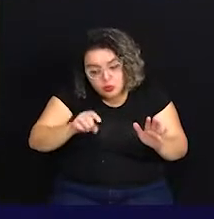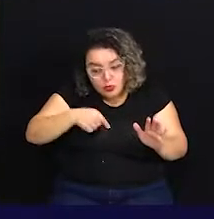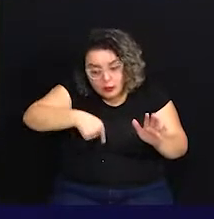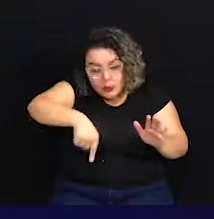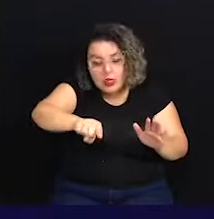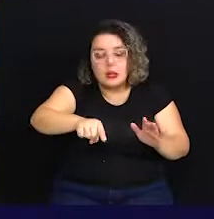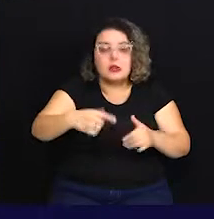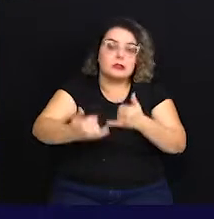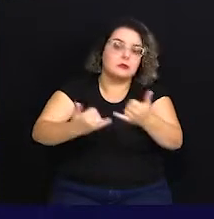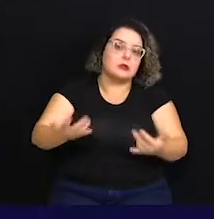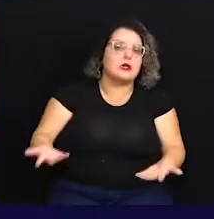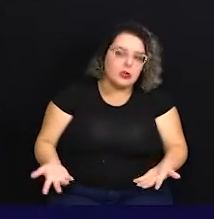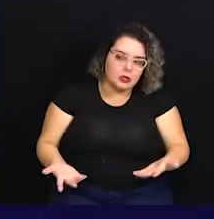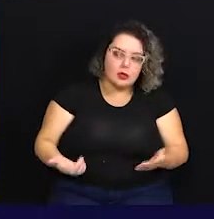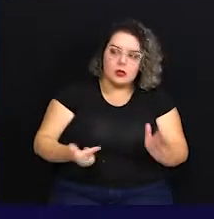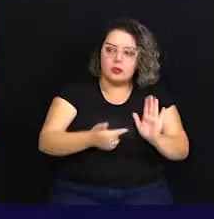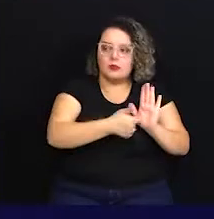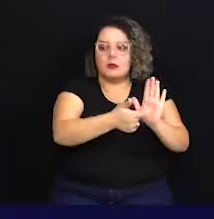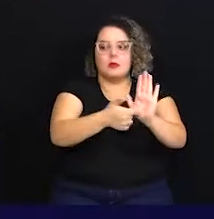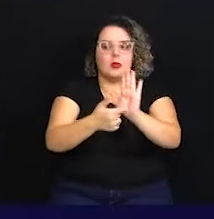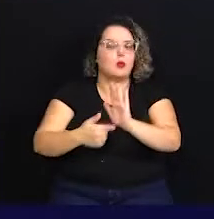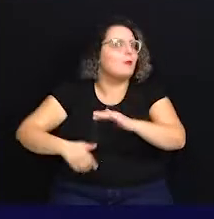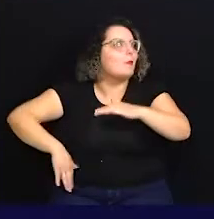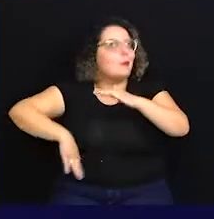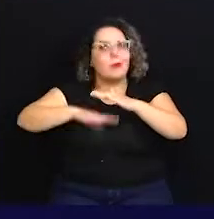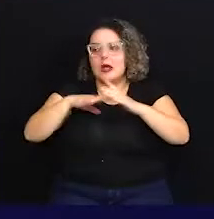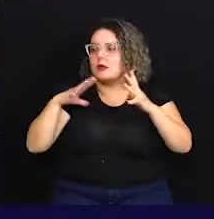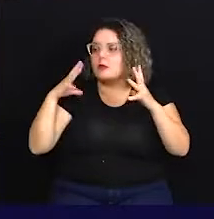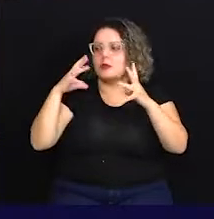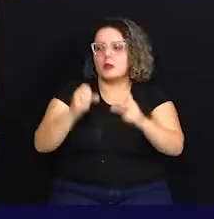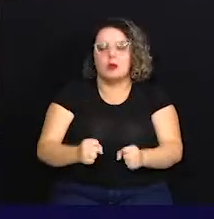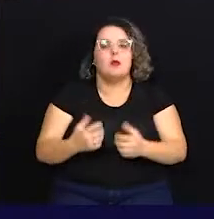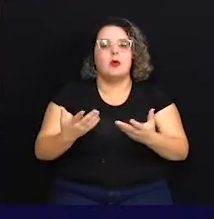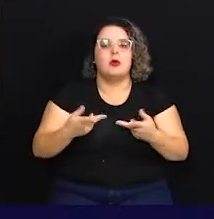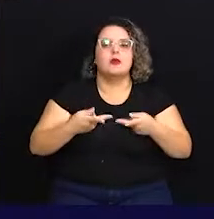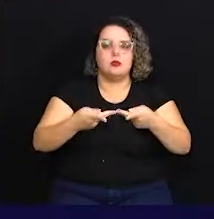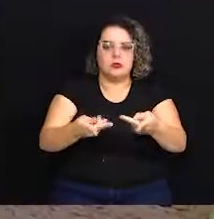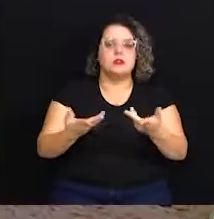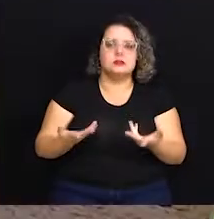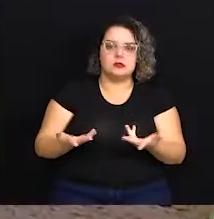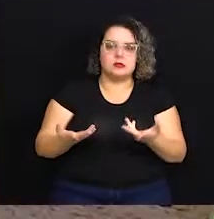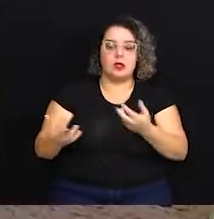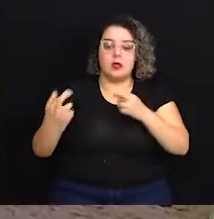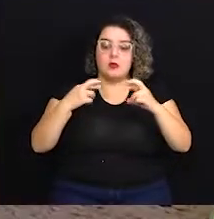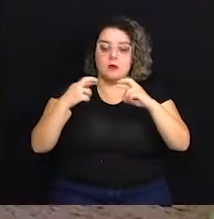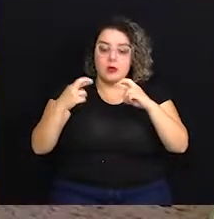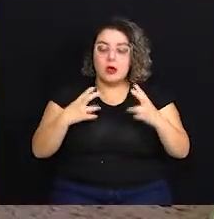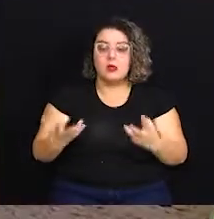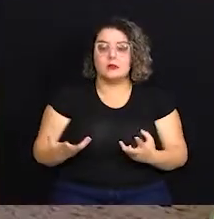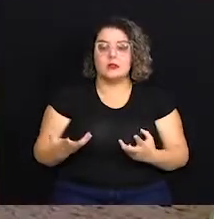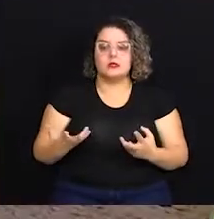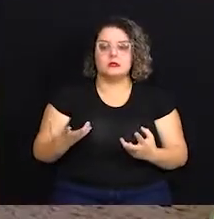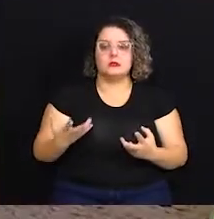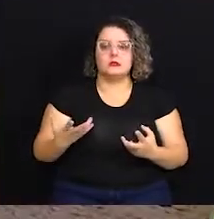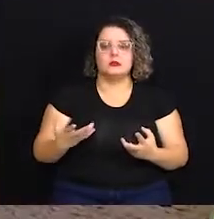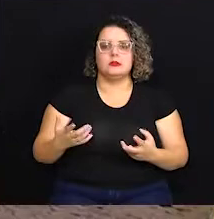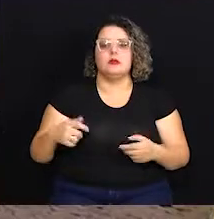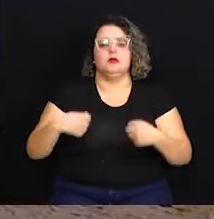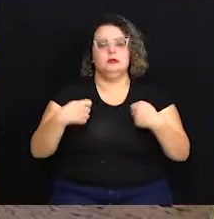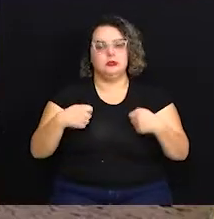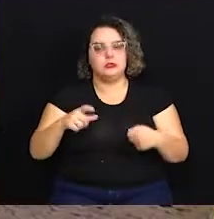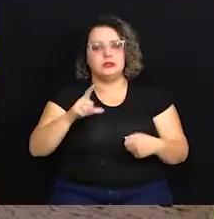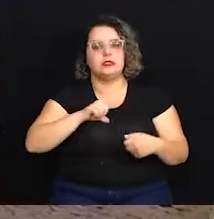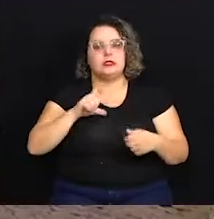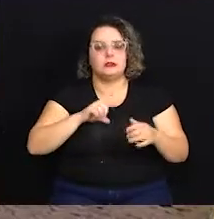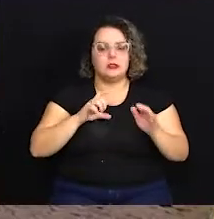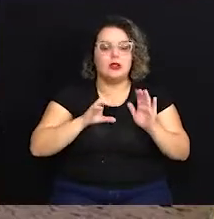visitar todas as exposições que eu posso, o máximo que eu puder, que eu posso, eu visito. E eu fico analisando. Então, assim, ela tem que ter um conteúdo,